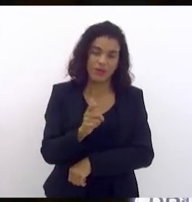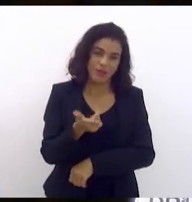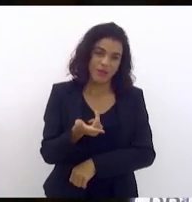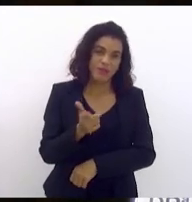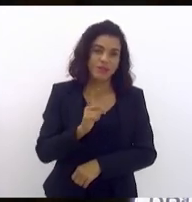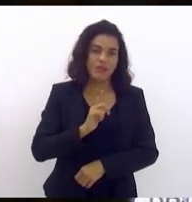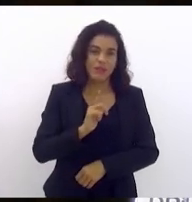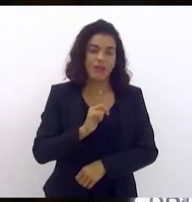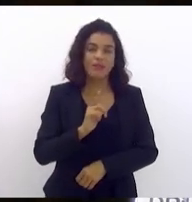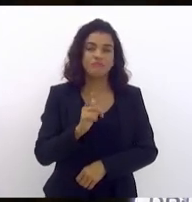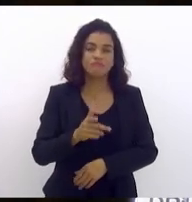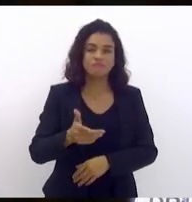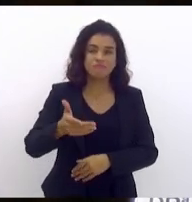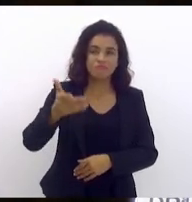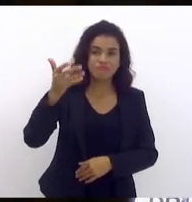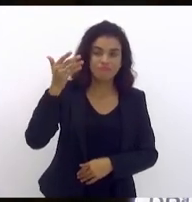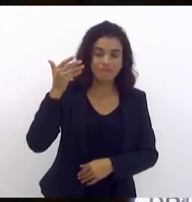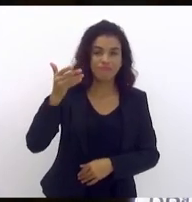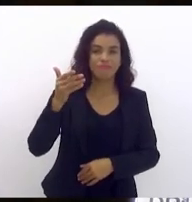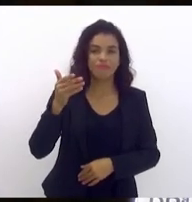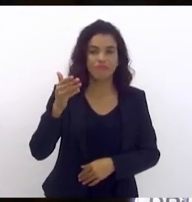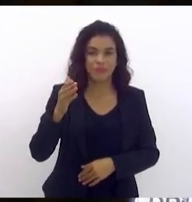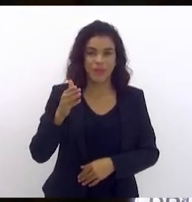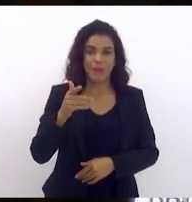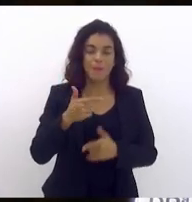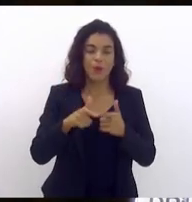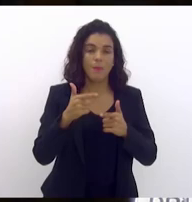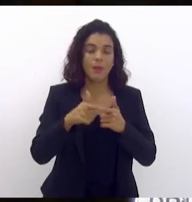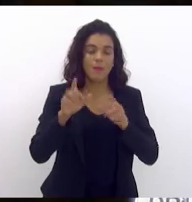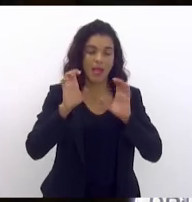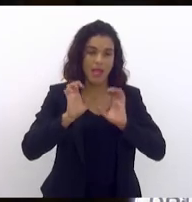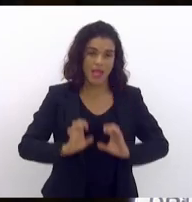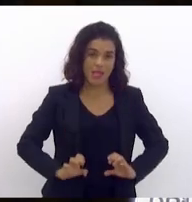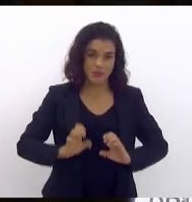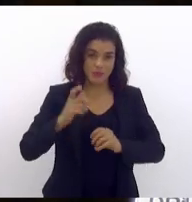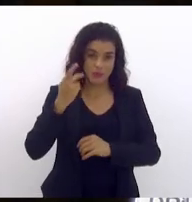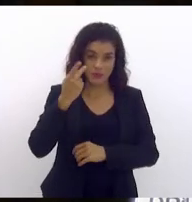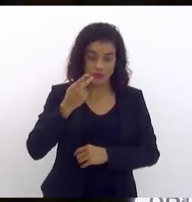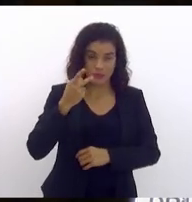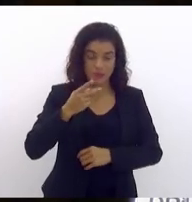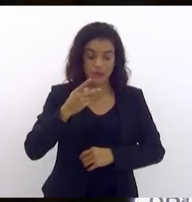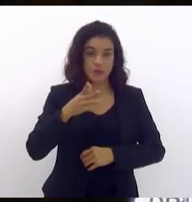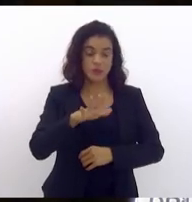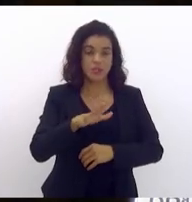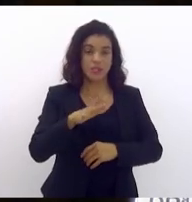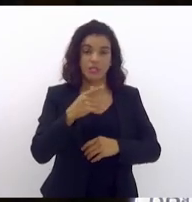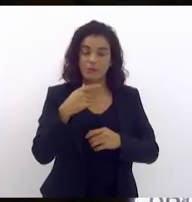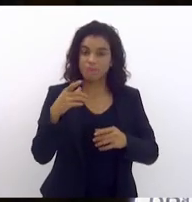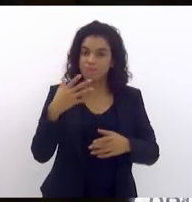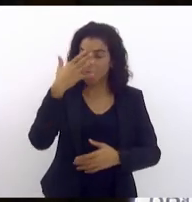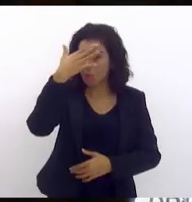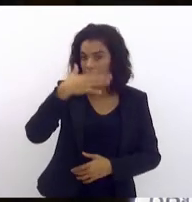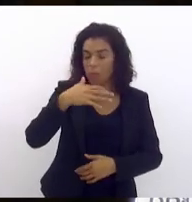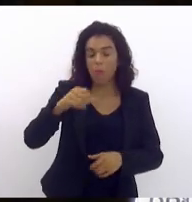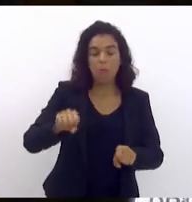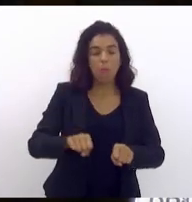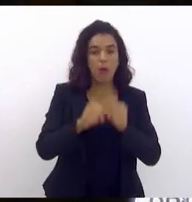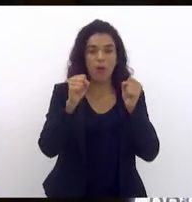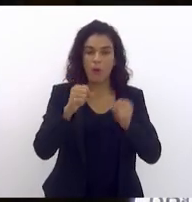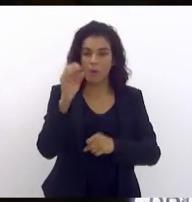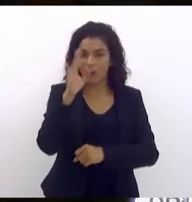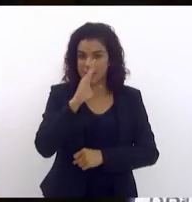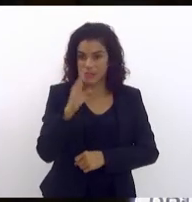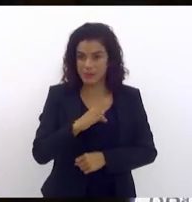né foi uma coração de um de uma crise ética política e financeira que abalou o Brasil nos últimos 10 anos então um jovem que